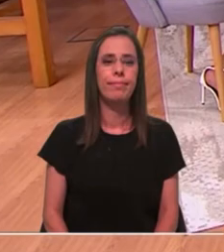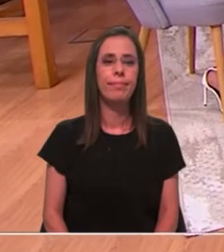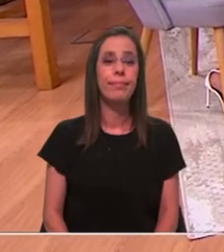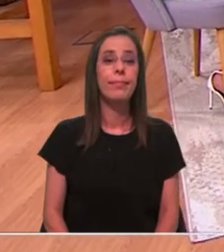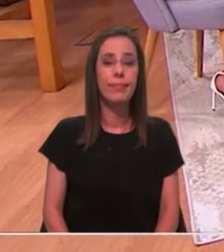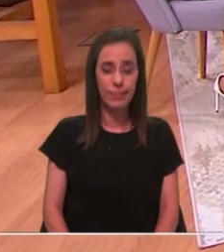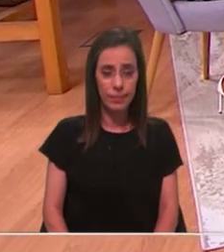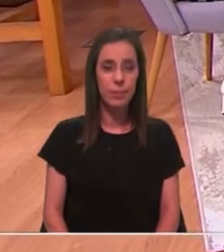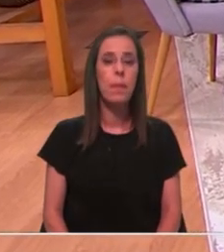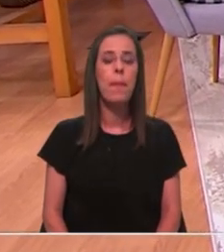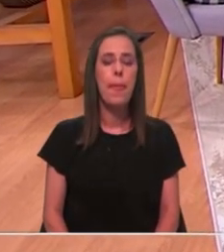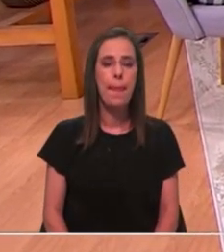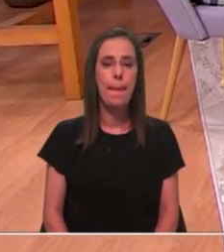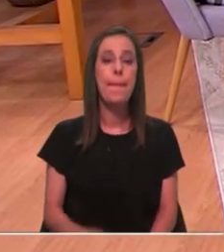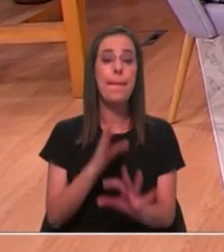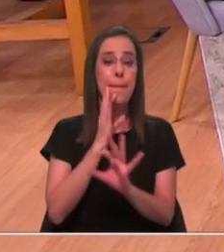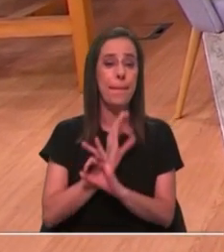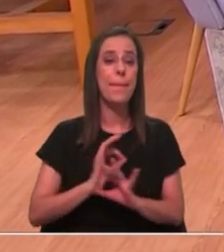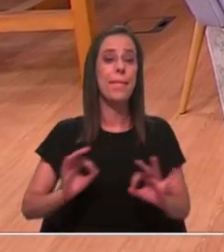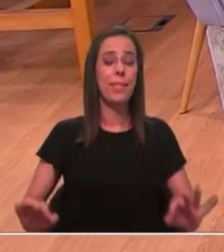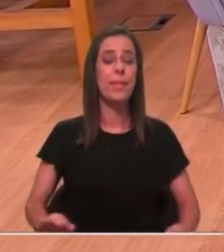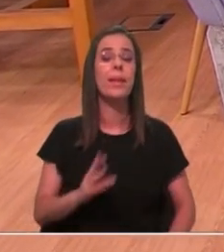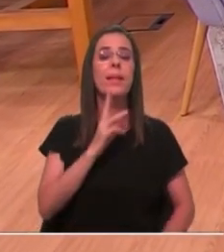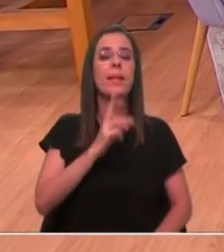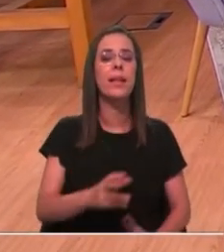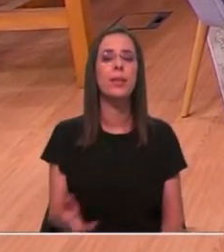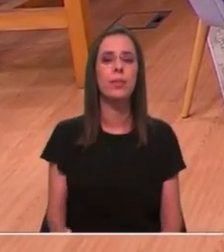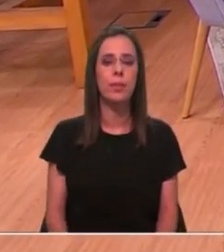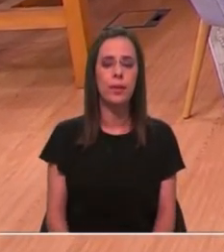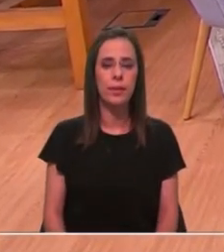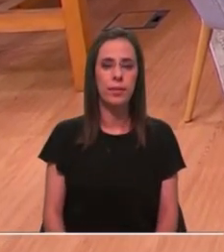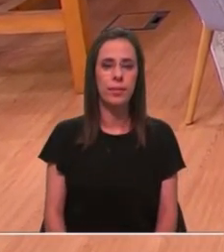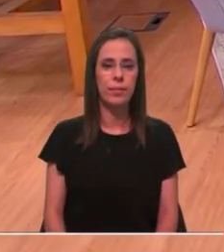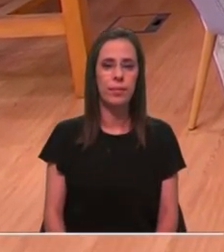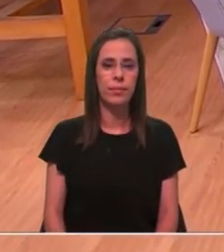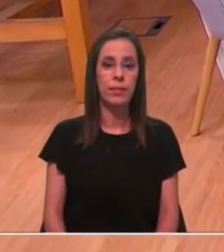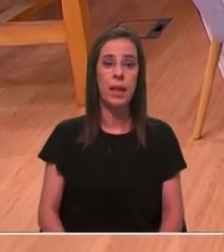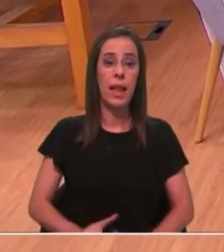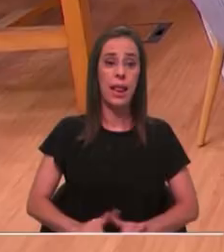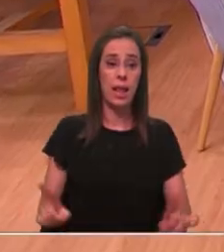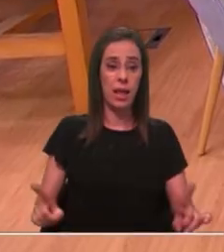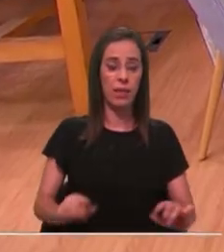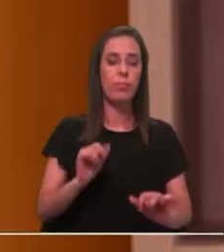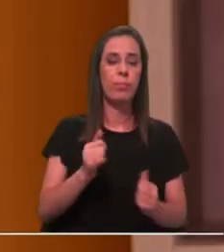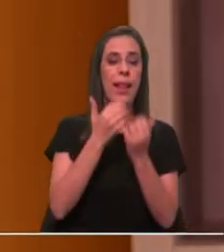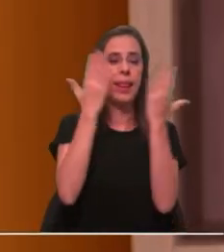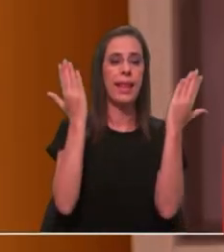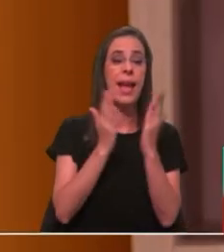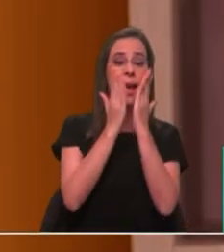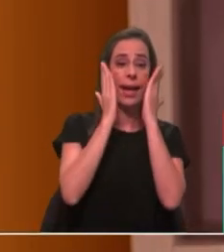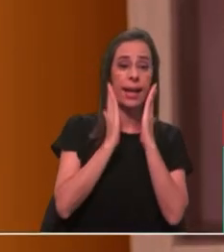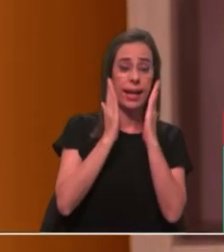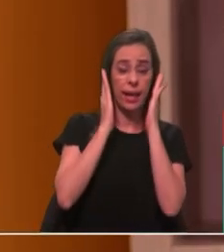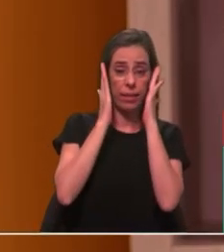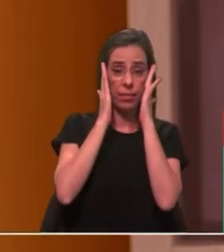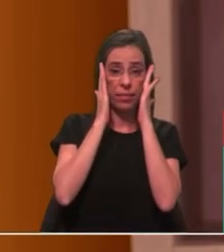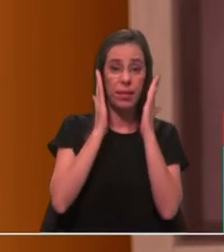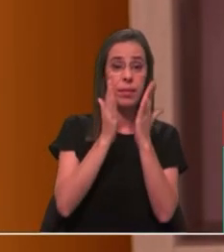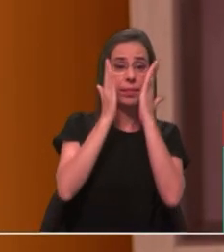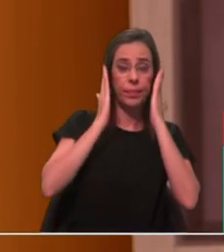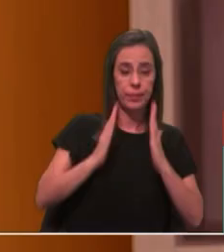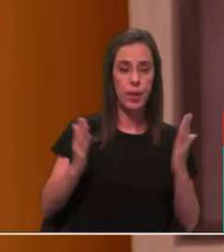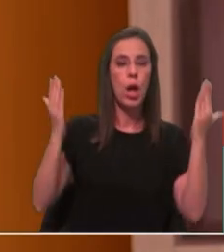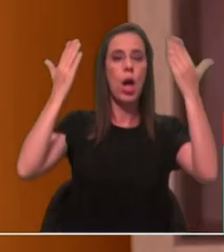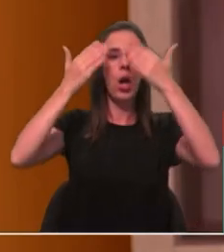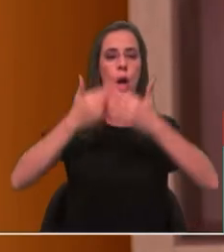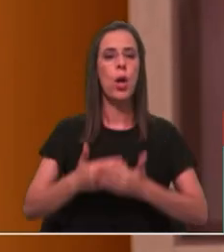Muito bem. Excelentes respostas. Portanto, há realmente uma diferença entre o creme de dia e o creme de noite. O creme de dia e o creme de noite